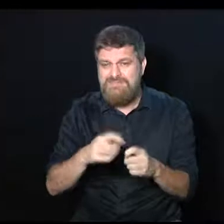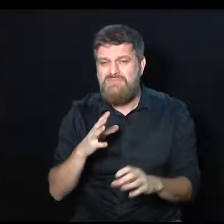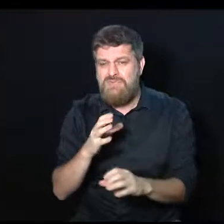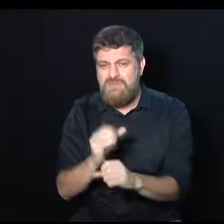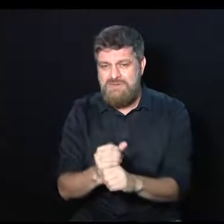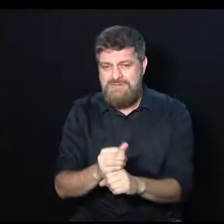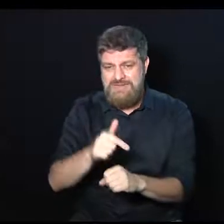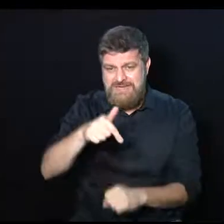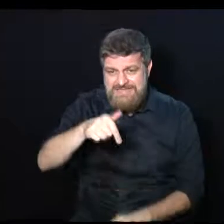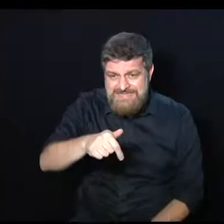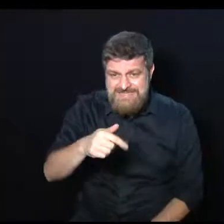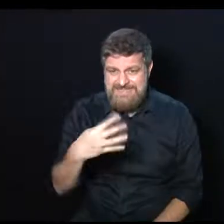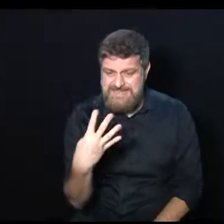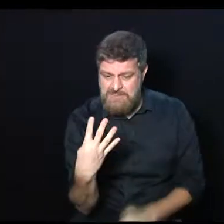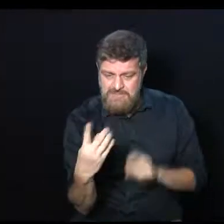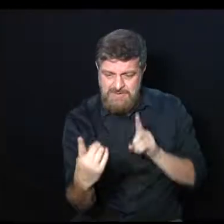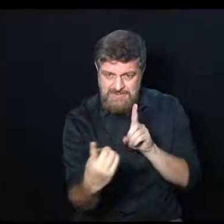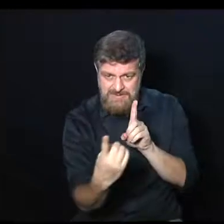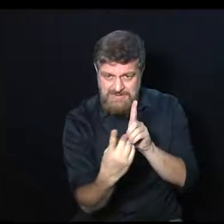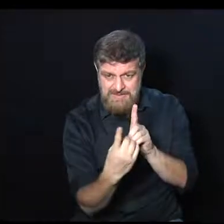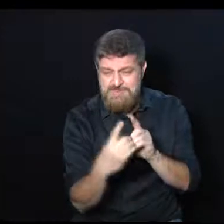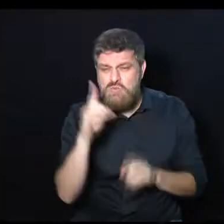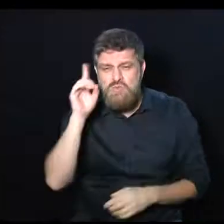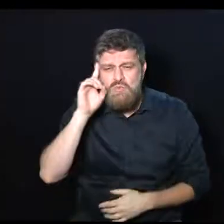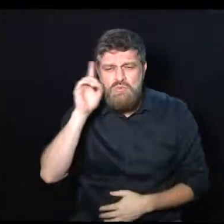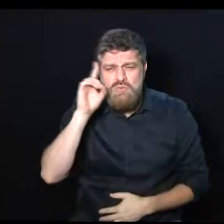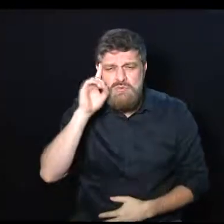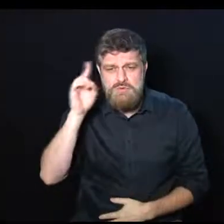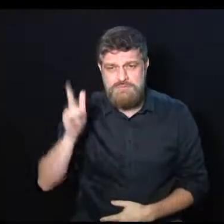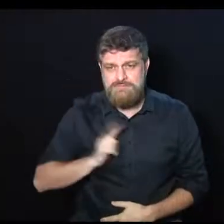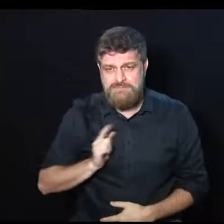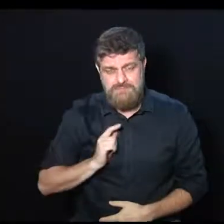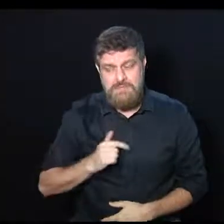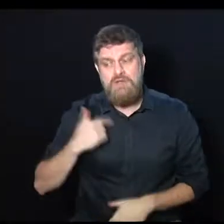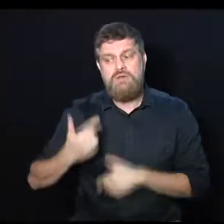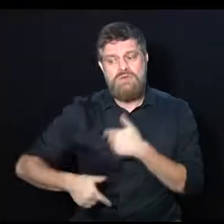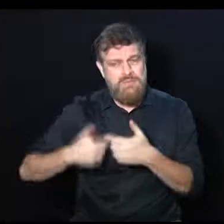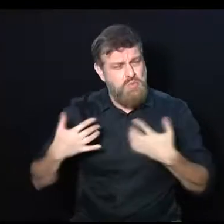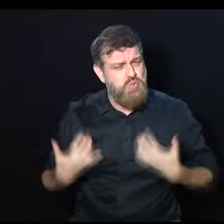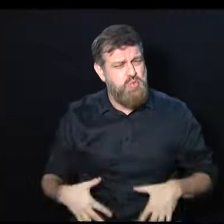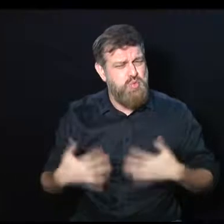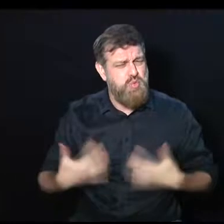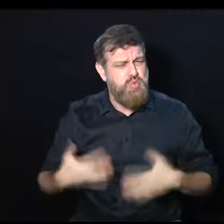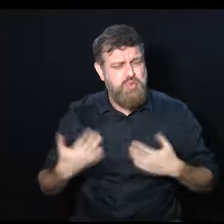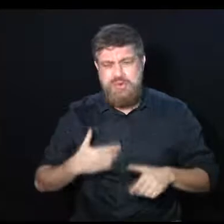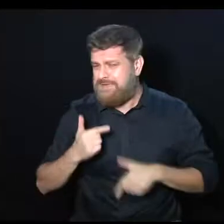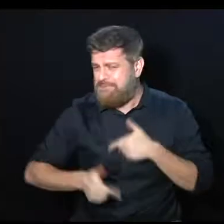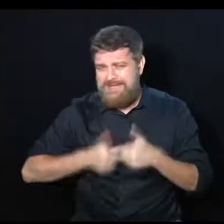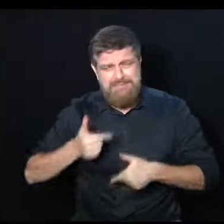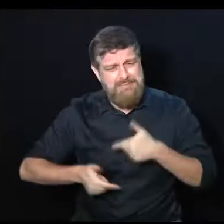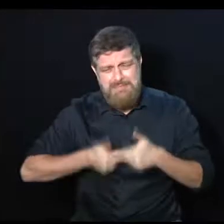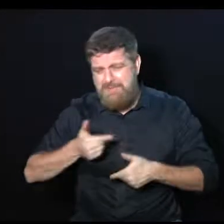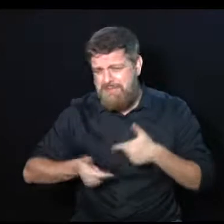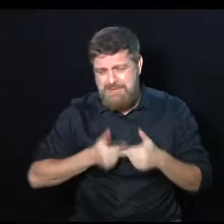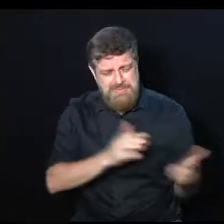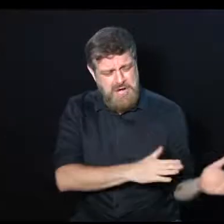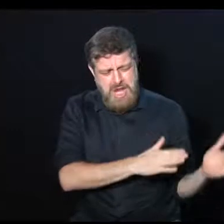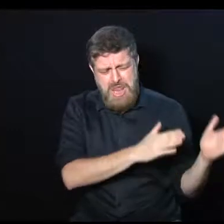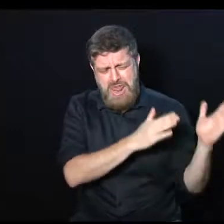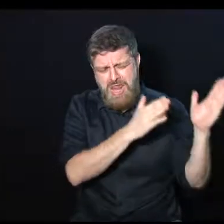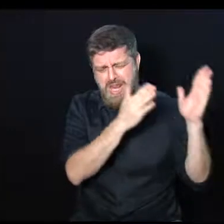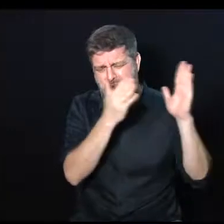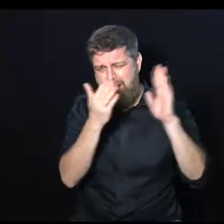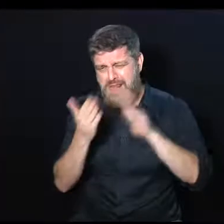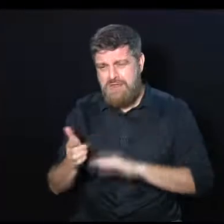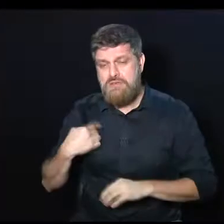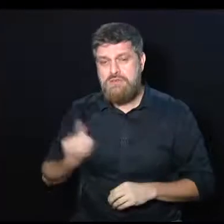74 atendimentos por dia, contando os segmentos que são feitos. Não é pouca coisa. Eles praticamente não param o tempo todo que eles estão trabalhando lá,